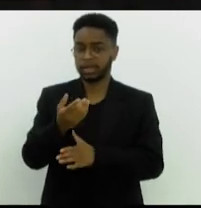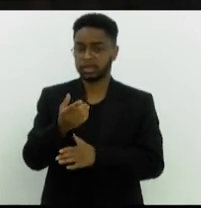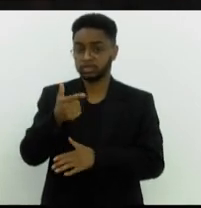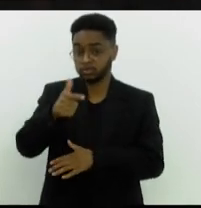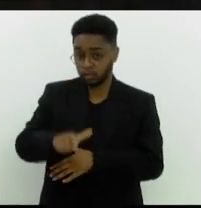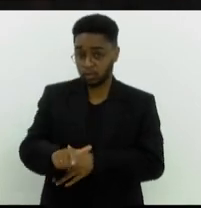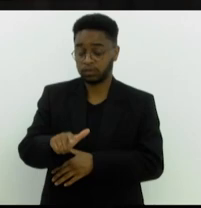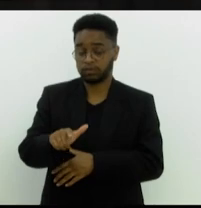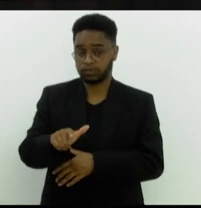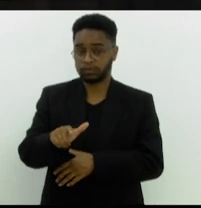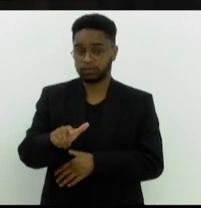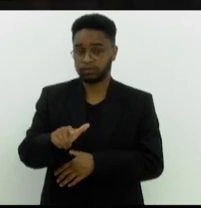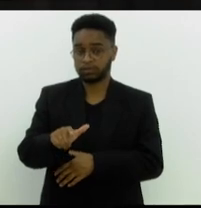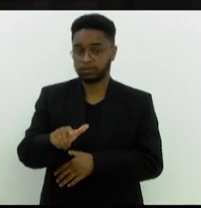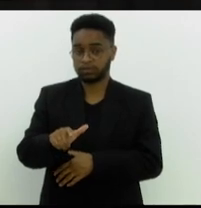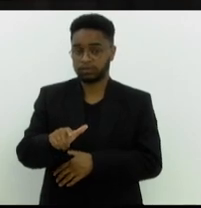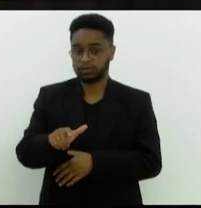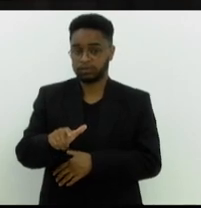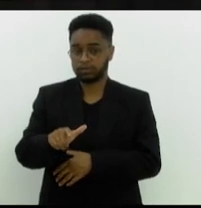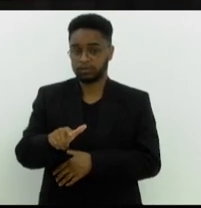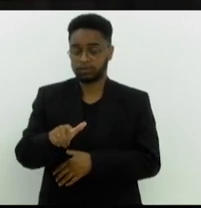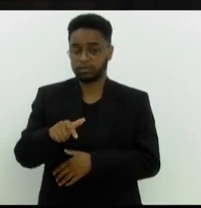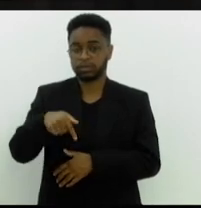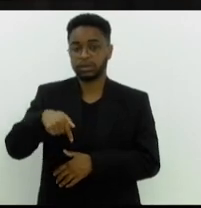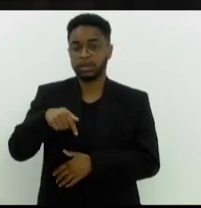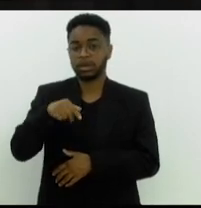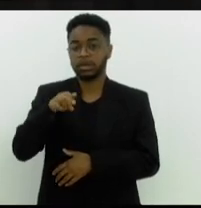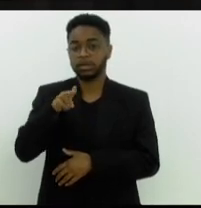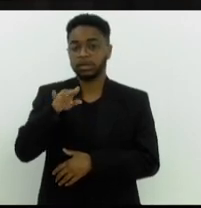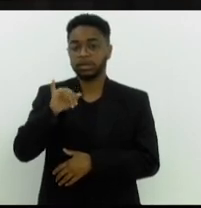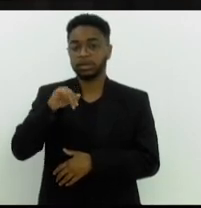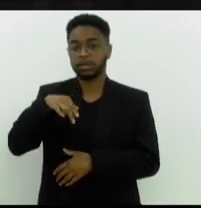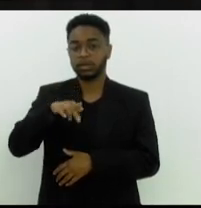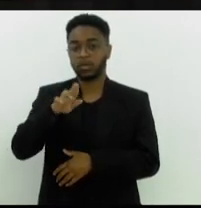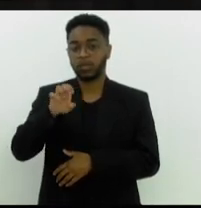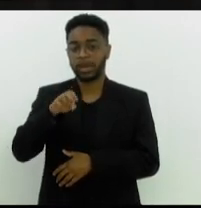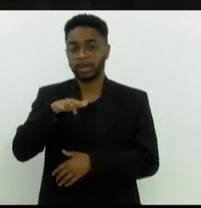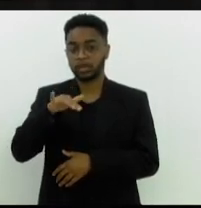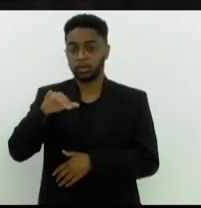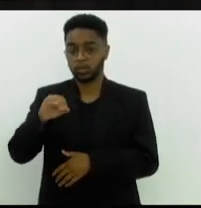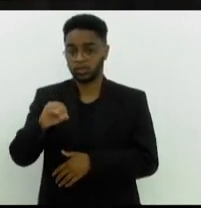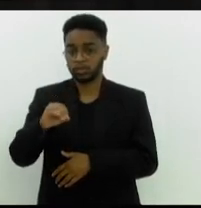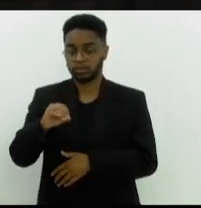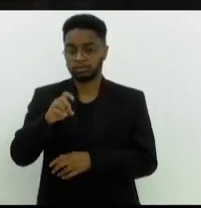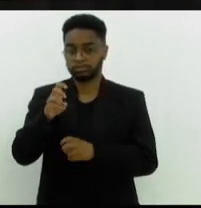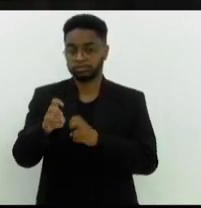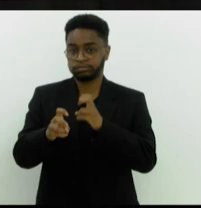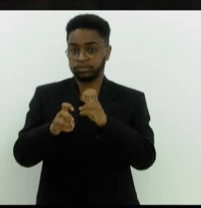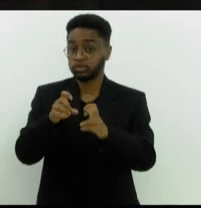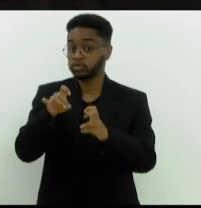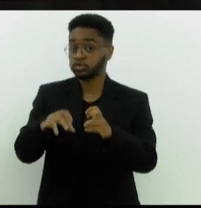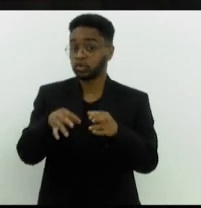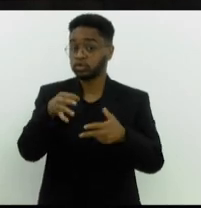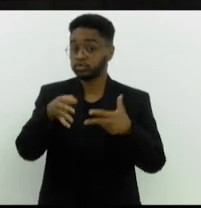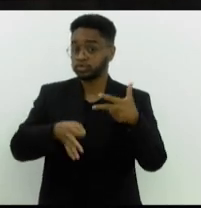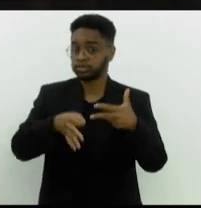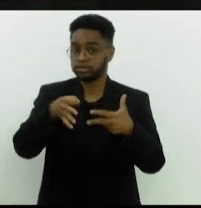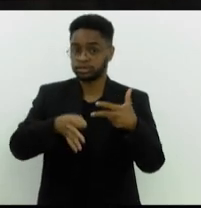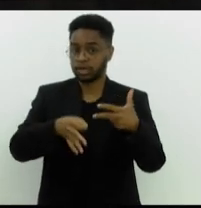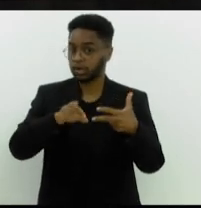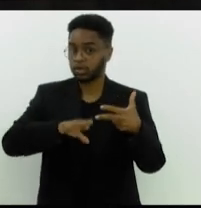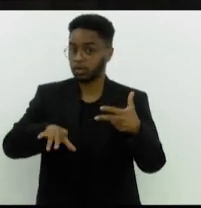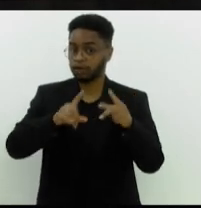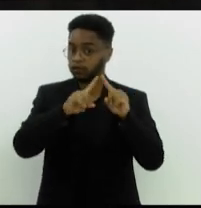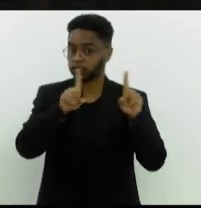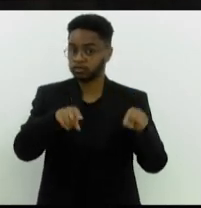que recria os quinquênios, mas só para o judiciário. E não é para o conjunto dos funcionários,